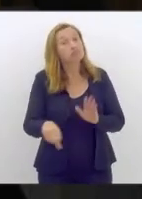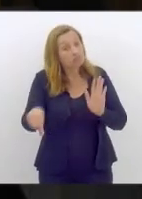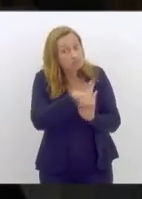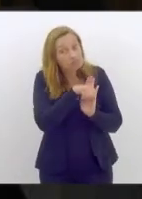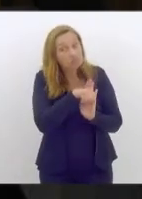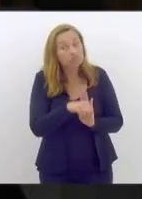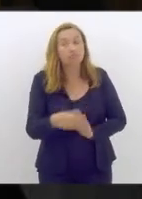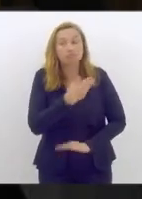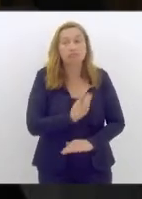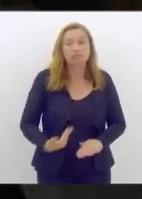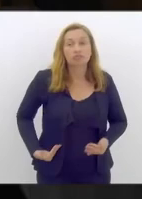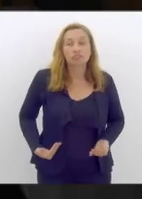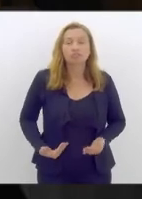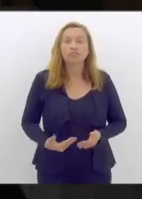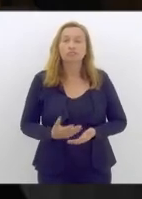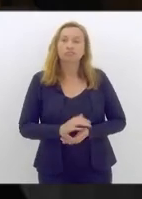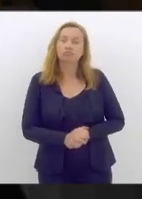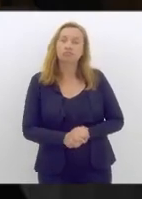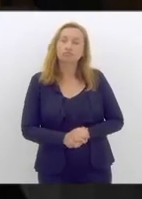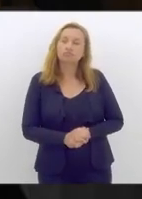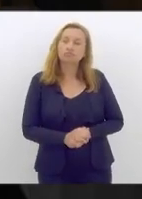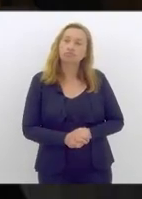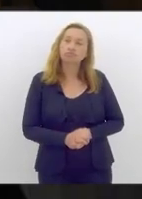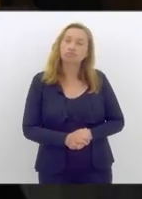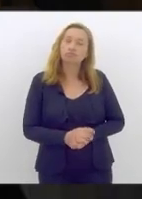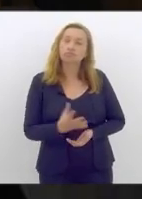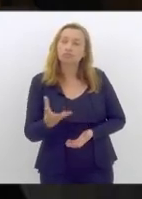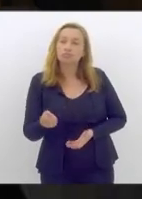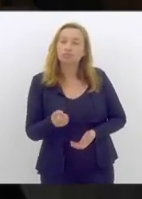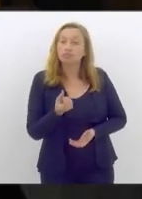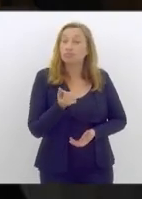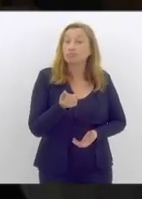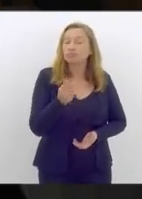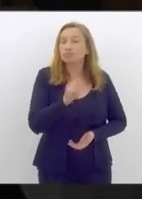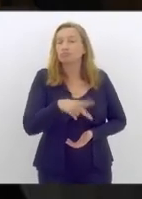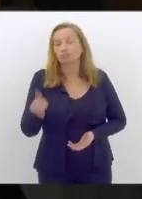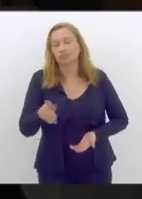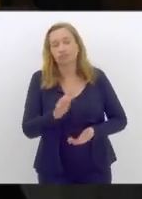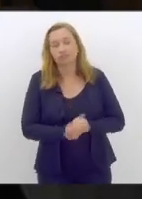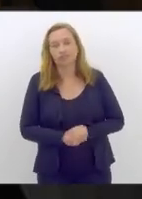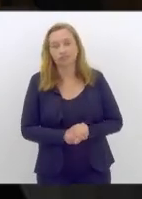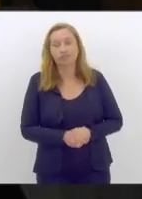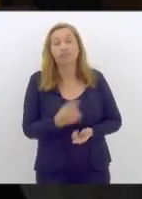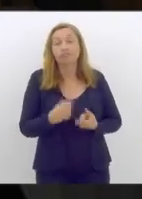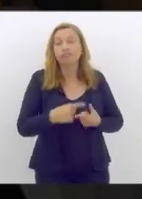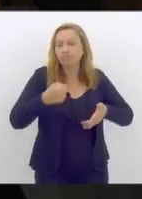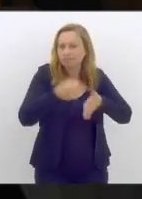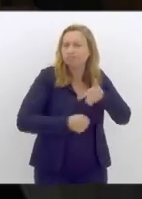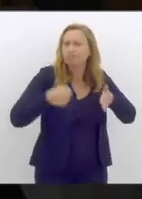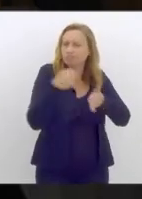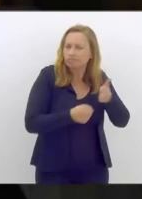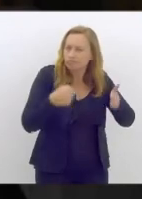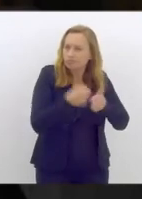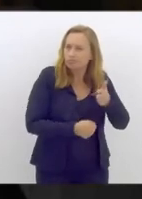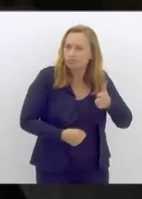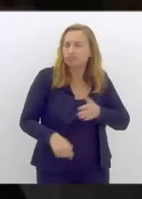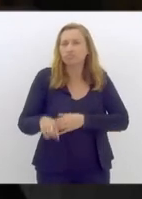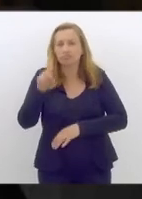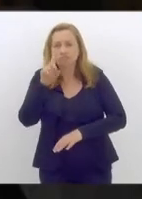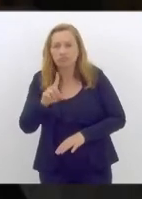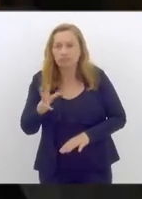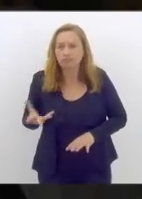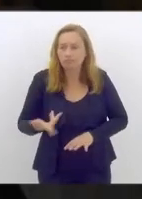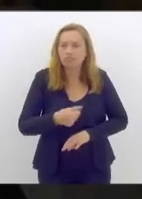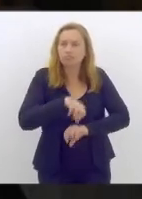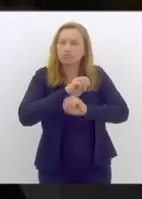o Governo está se apropriando de dinheiro dos professores porque na luta para garantia Educação de qualidade